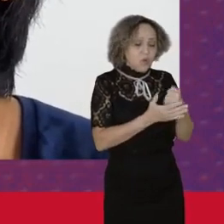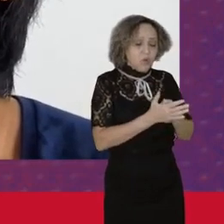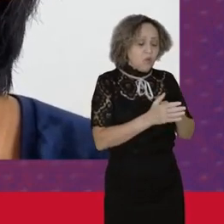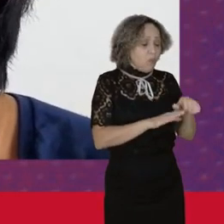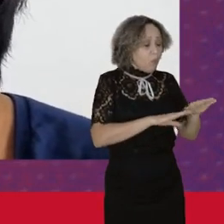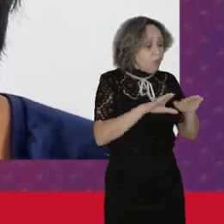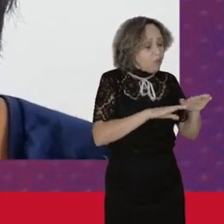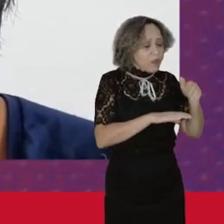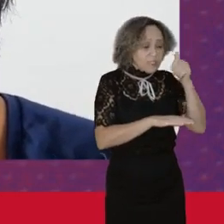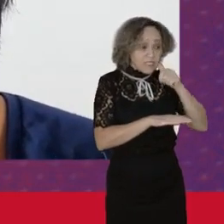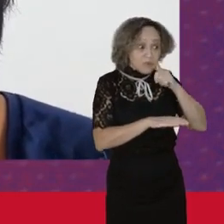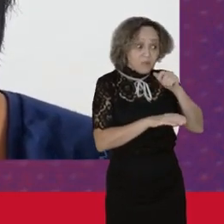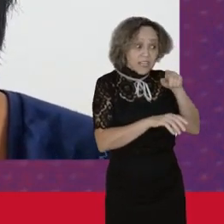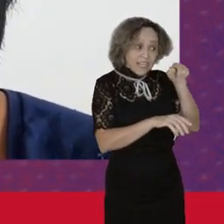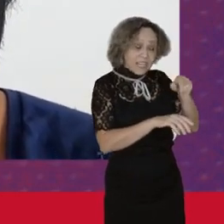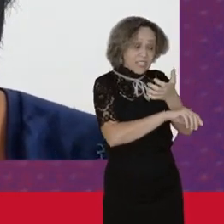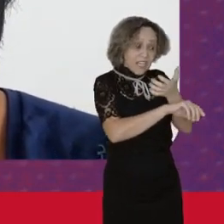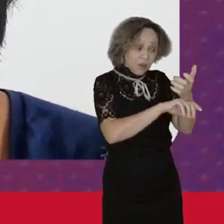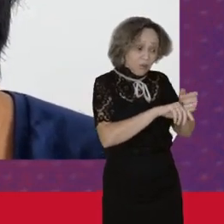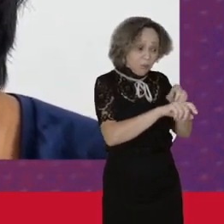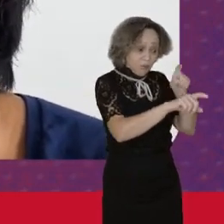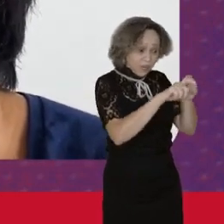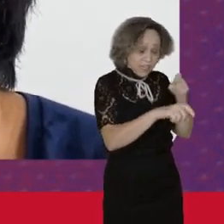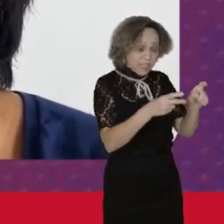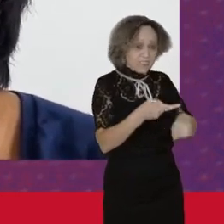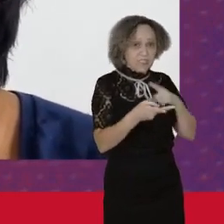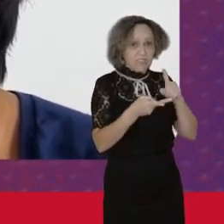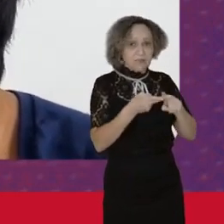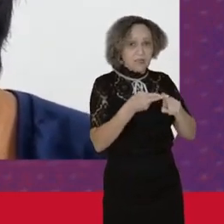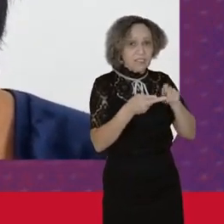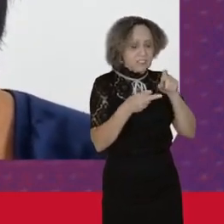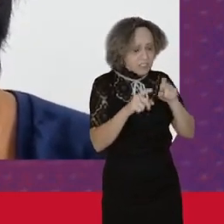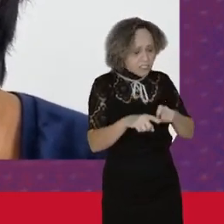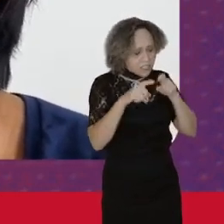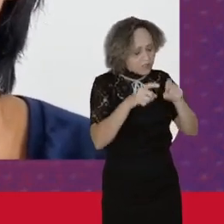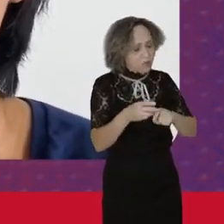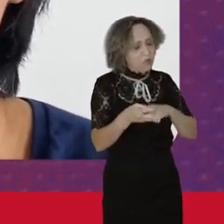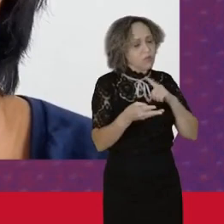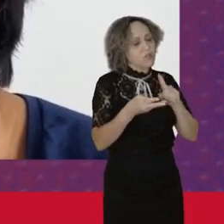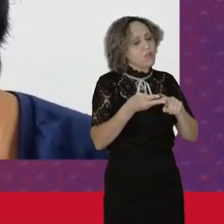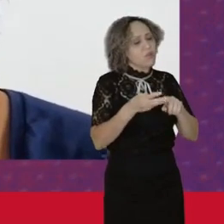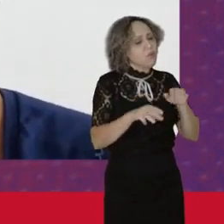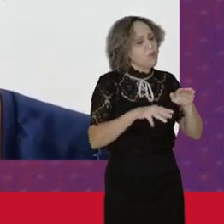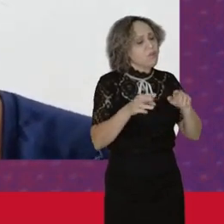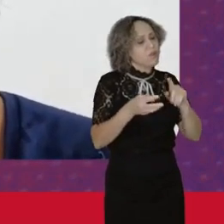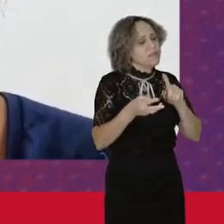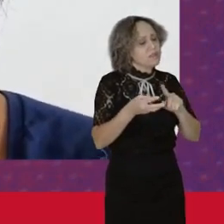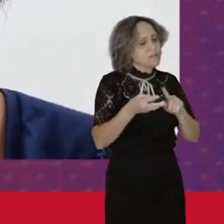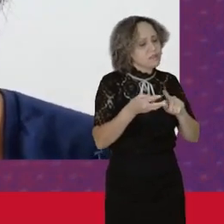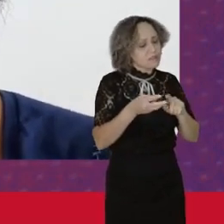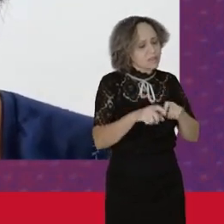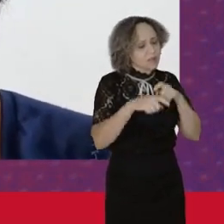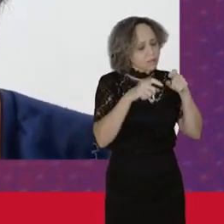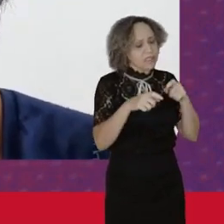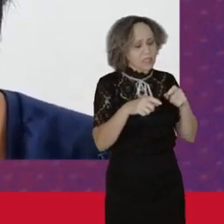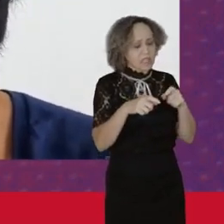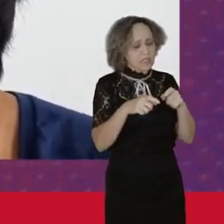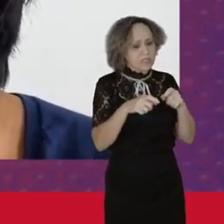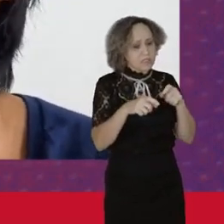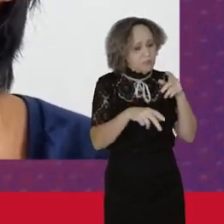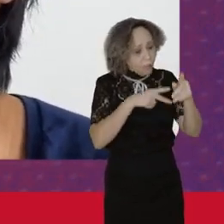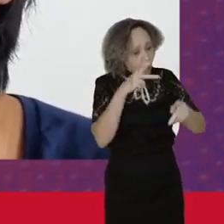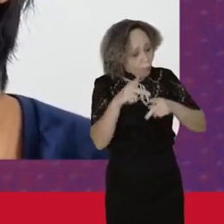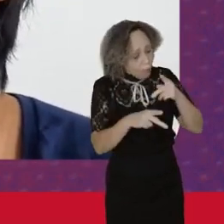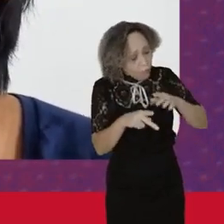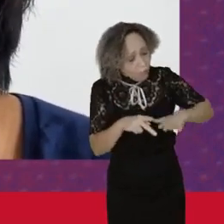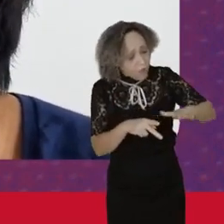o movimento de pequenos agricultores, o MPA, o movimento camponês popular, a FETRAF, enfim, um conjunto